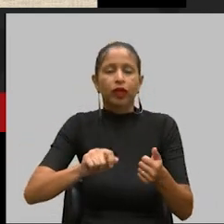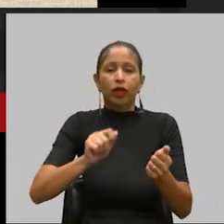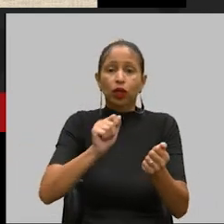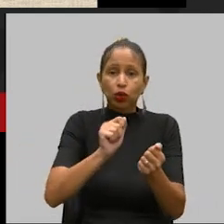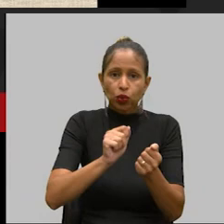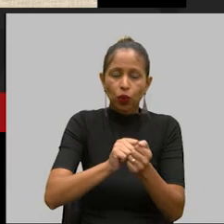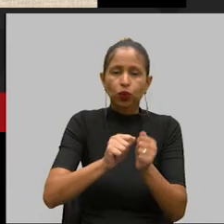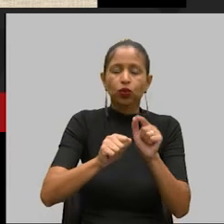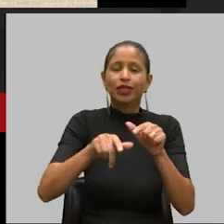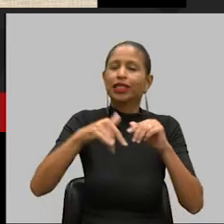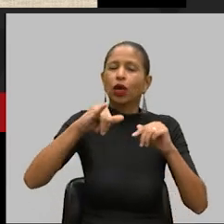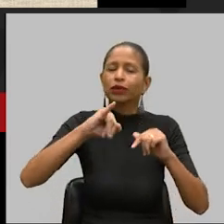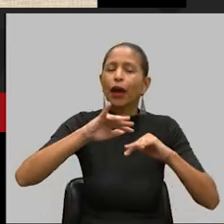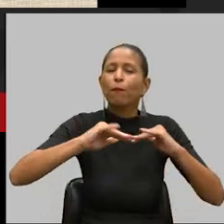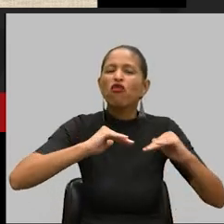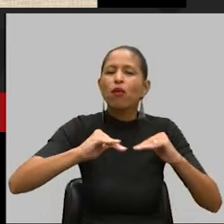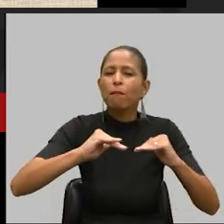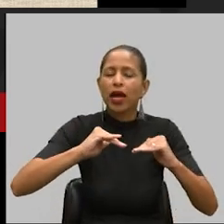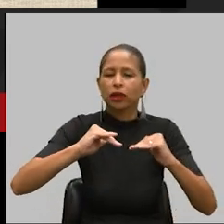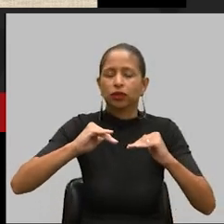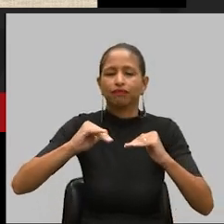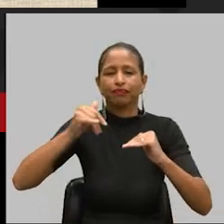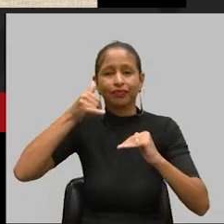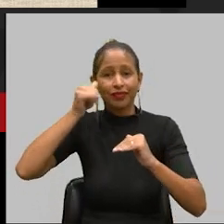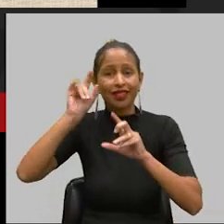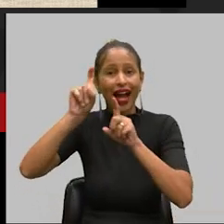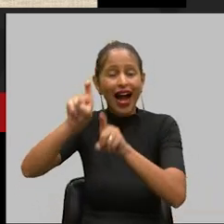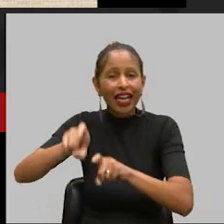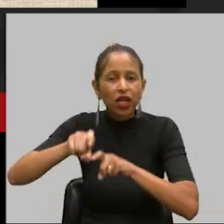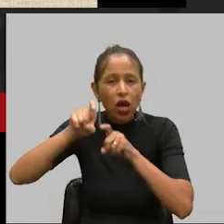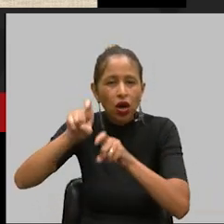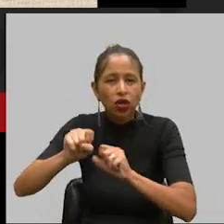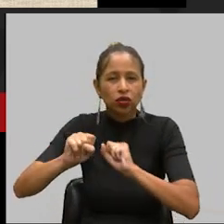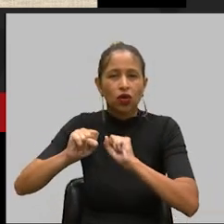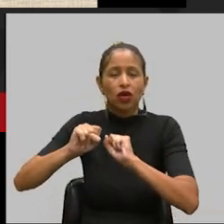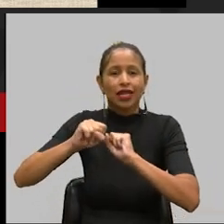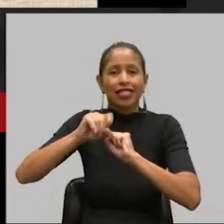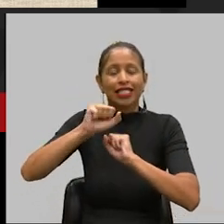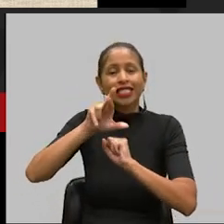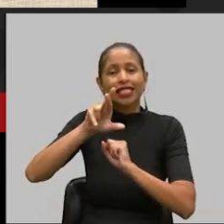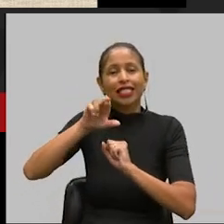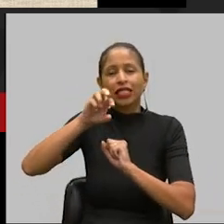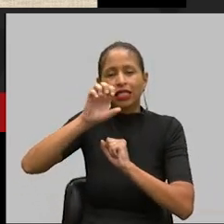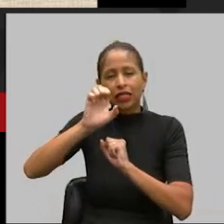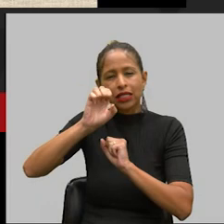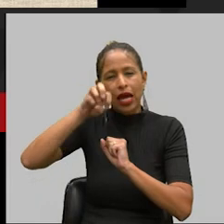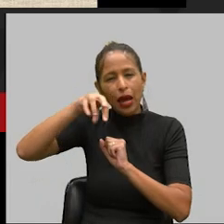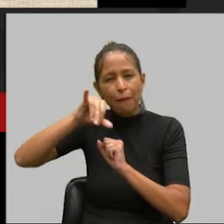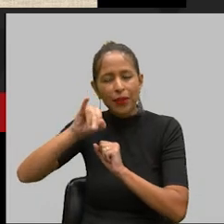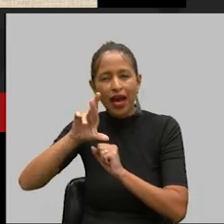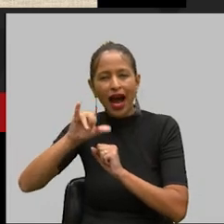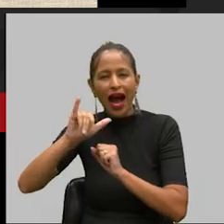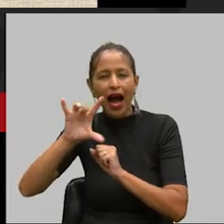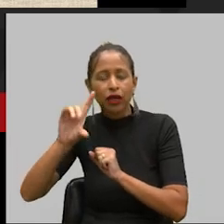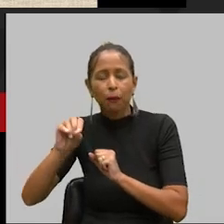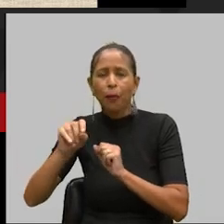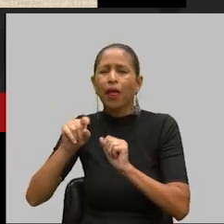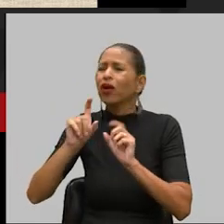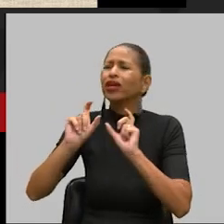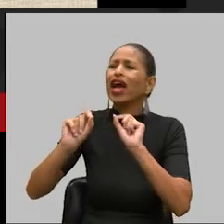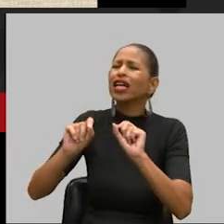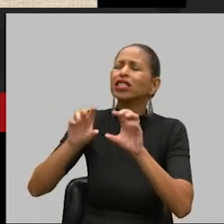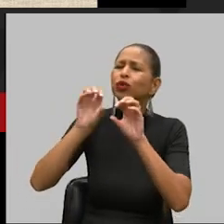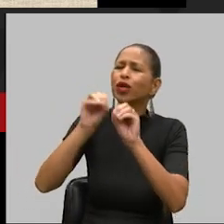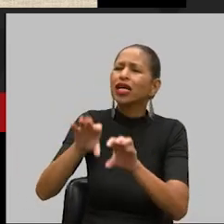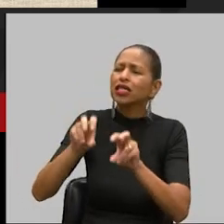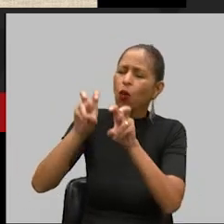sem sem o movimento da agroecologia sem o movimento do semiárido a gente não consegue todo mundo pergunta que que é educação